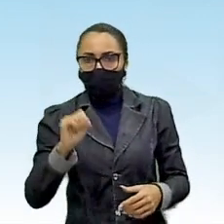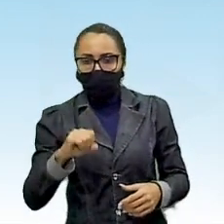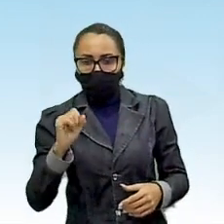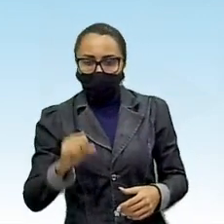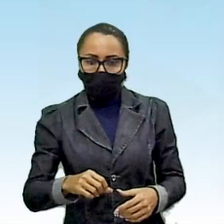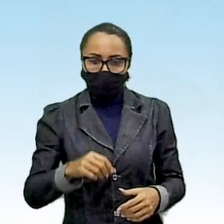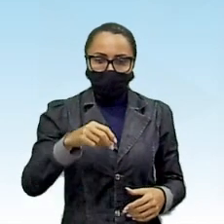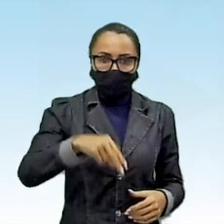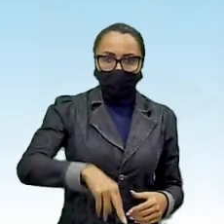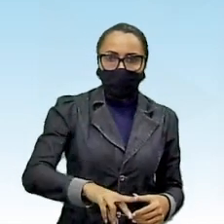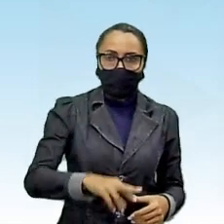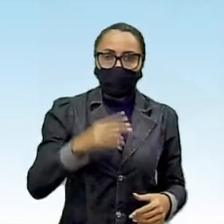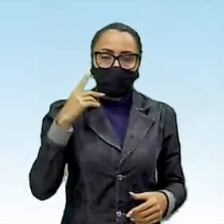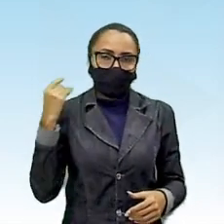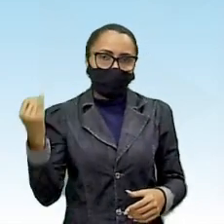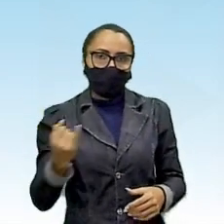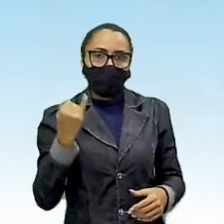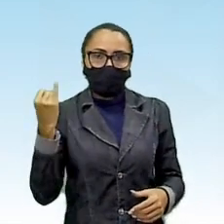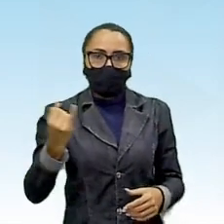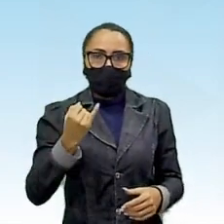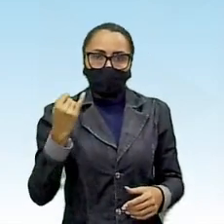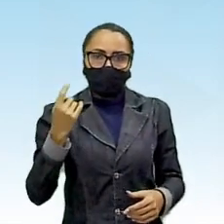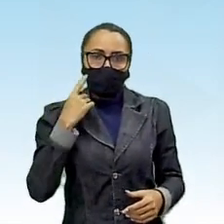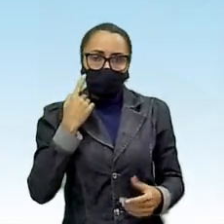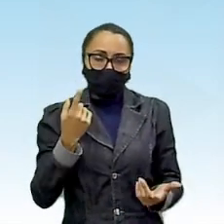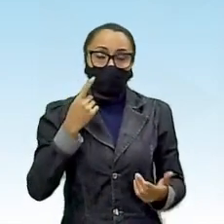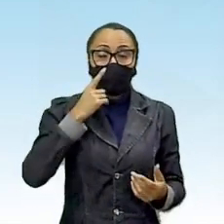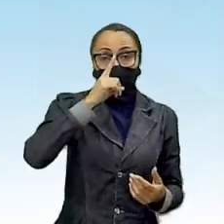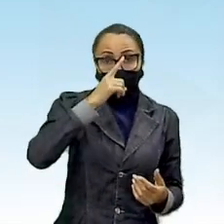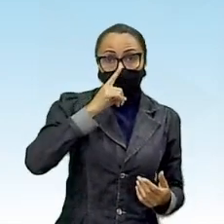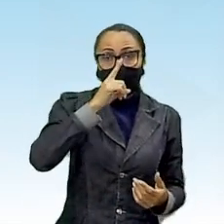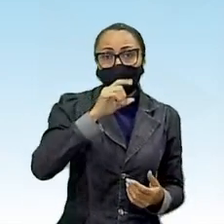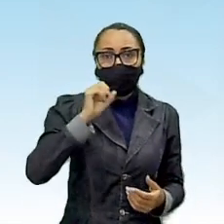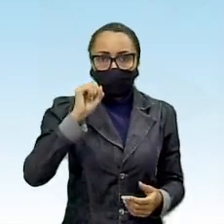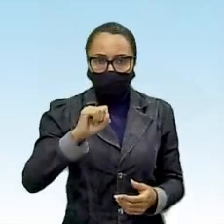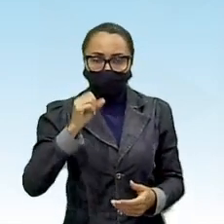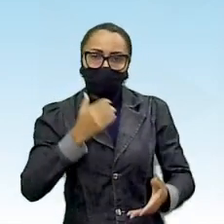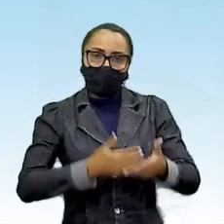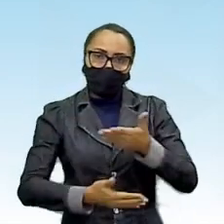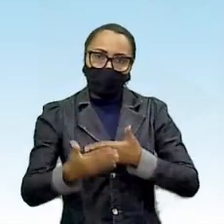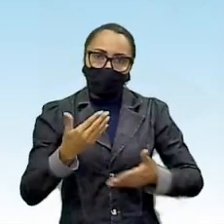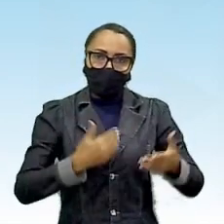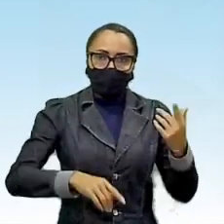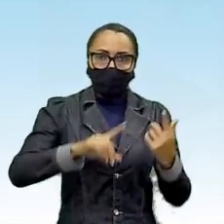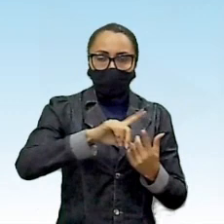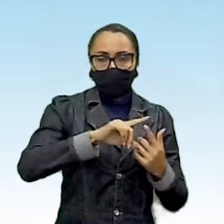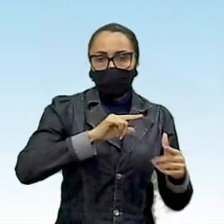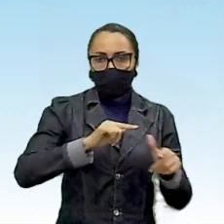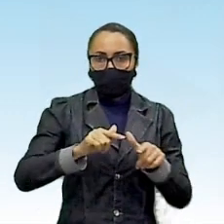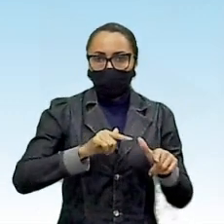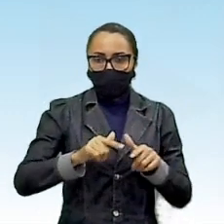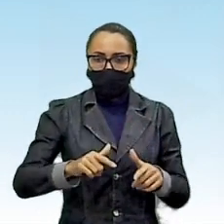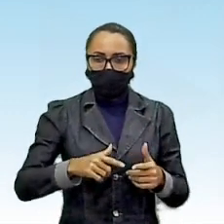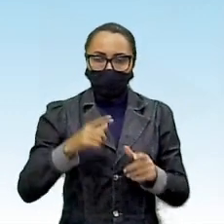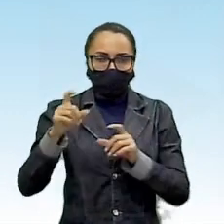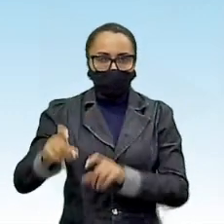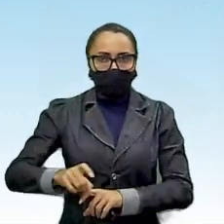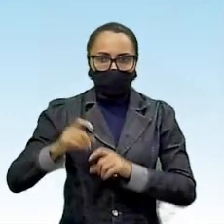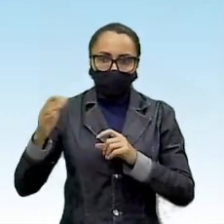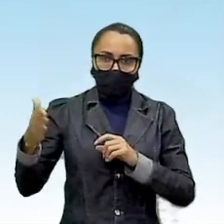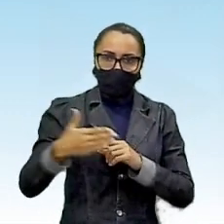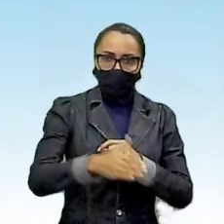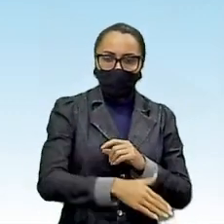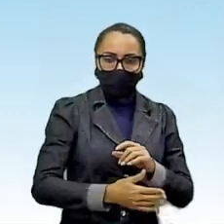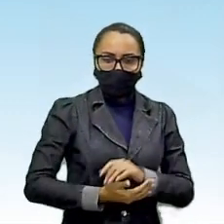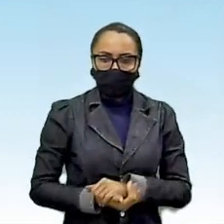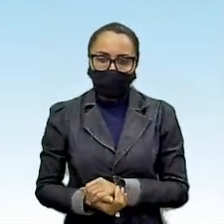muito importante, pois existem muitos riscos, né, relacionados a esse tipo de trabalho, né, da agropecuária. E a